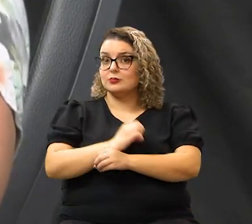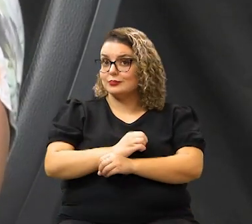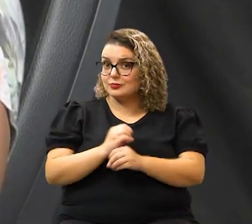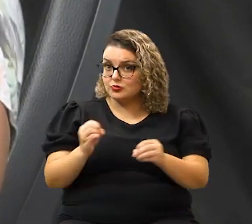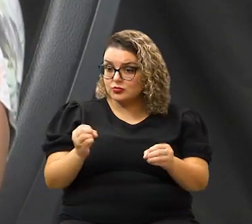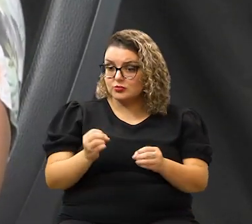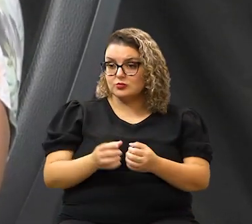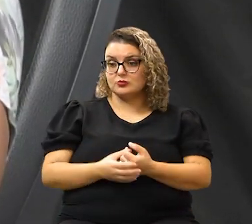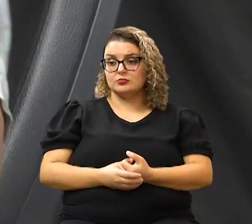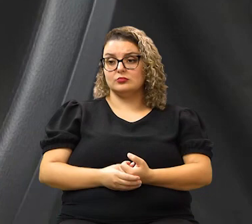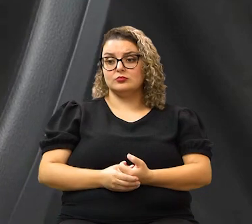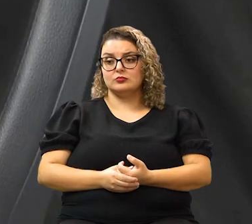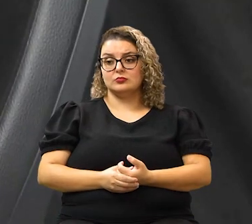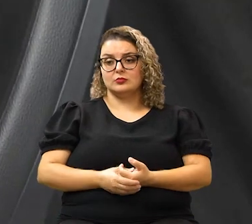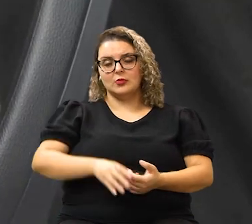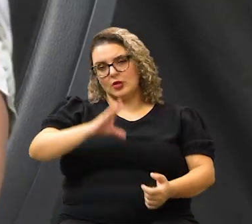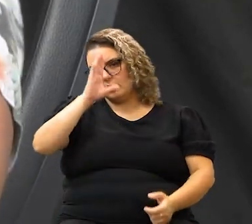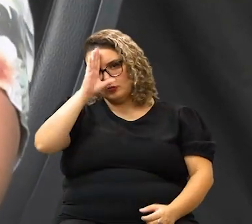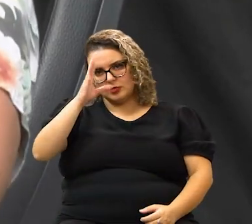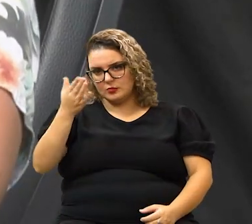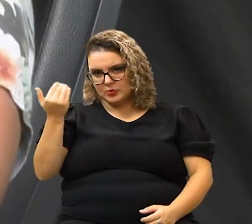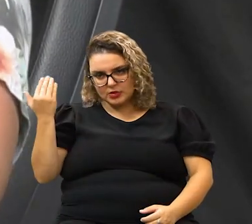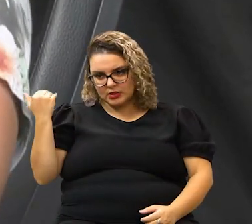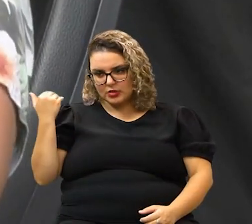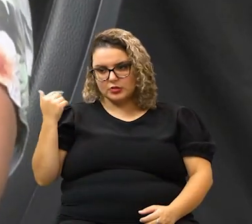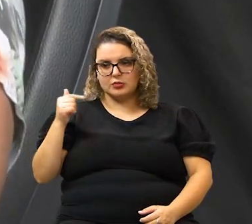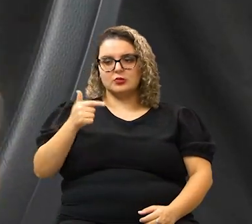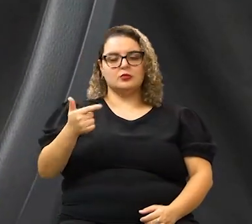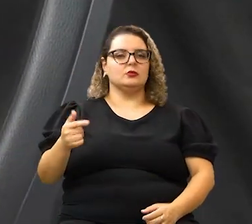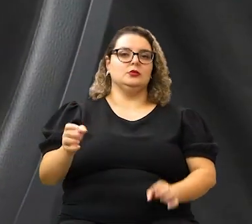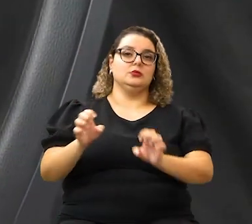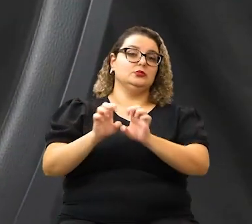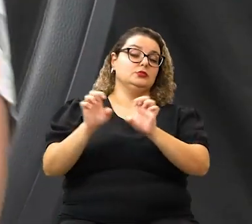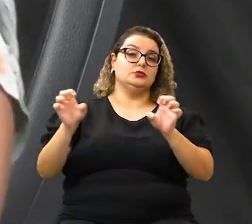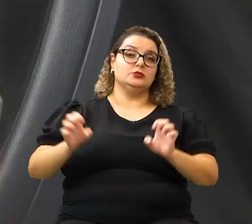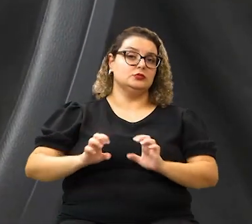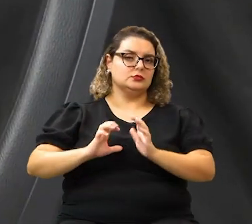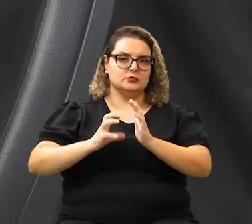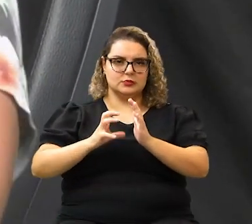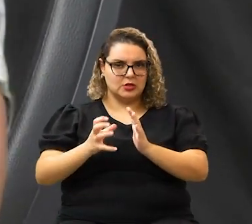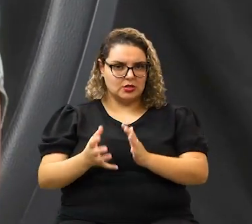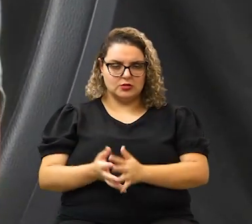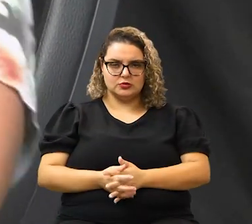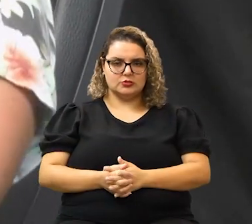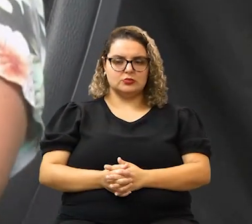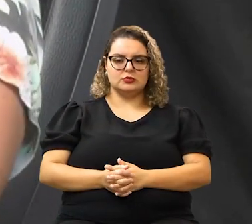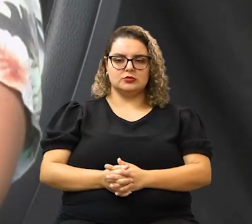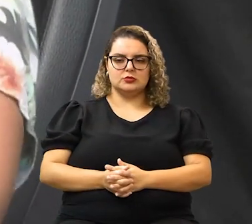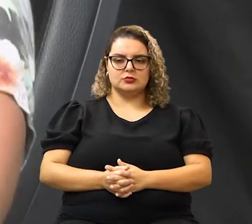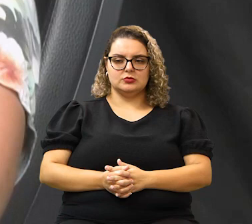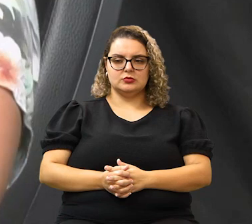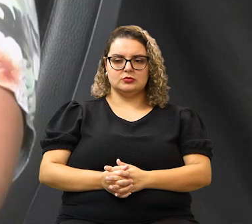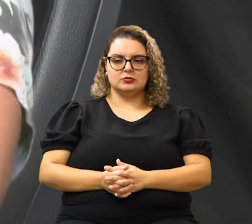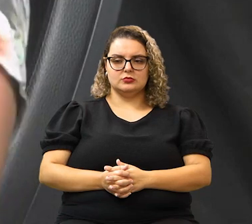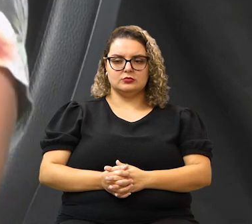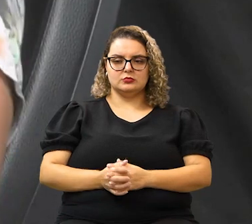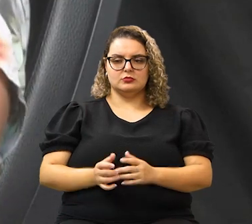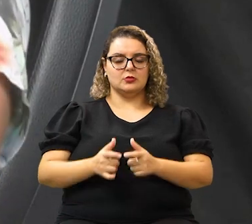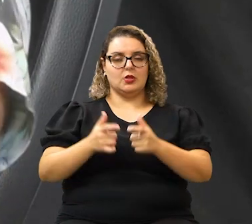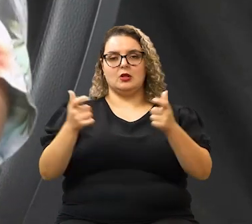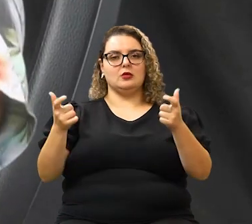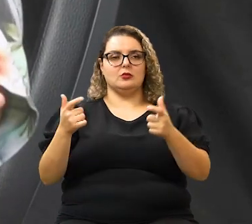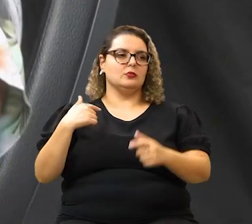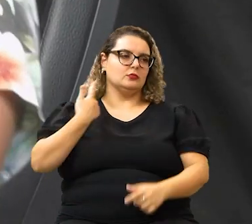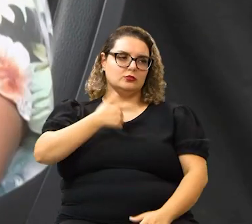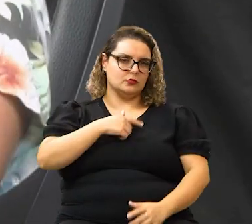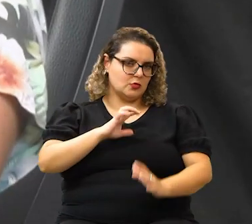principalmente naquela época, não tinha uma estrutura partidária, né? Não via, o partido é a gente, o partido